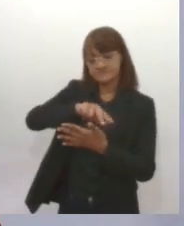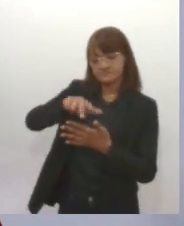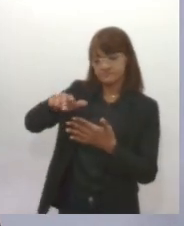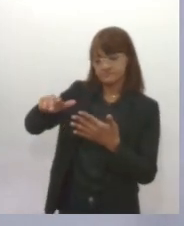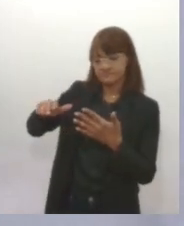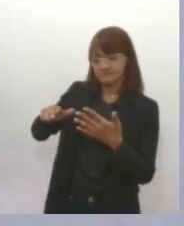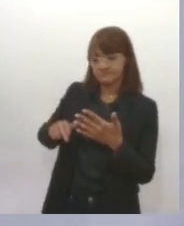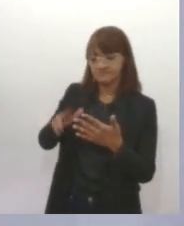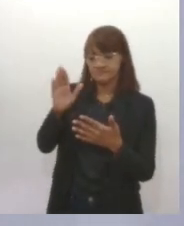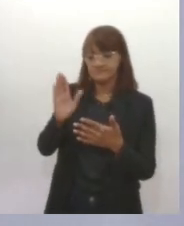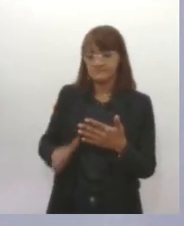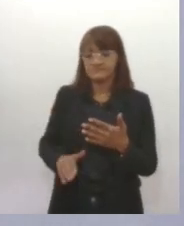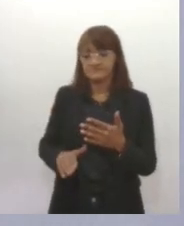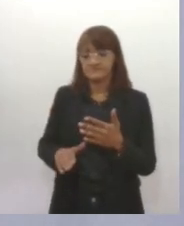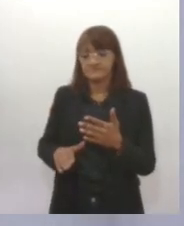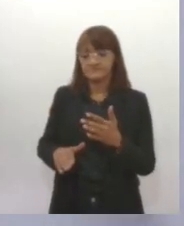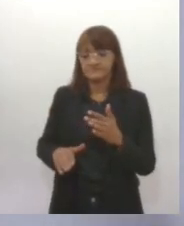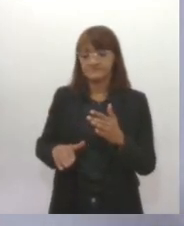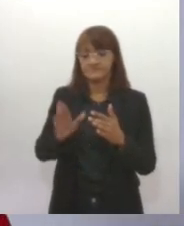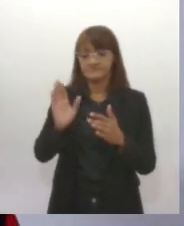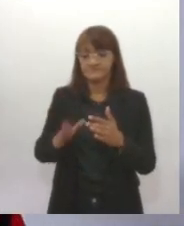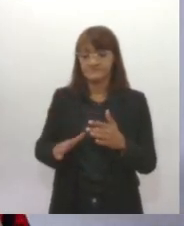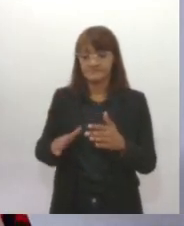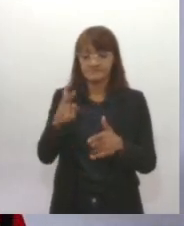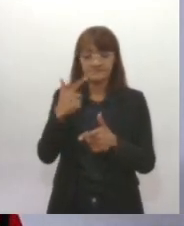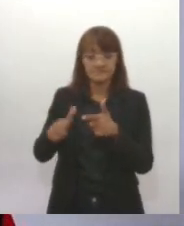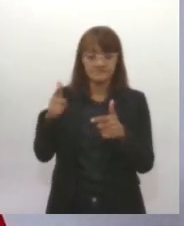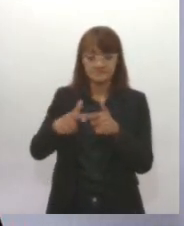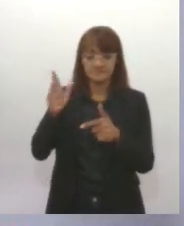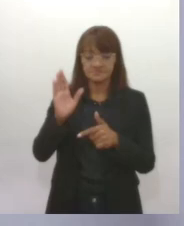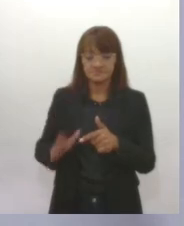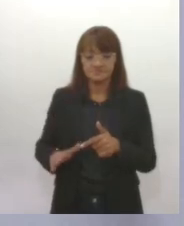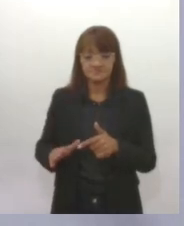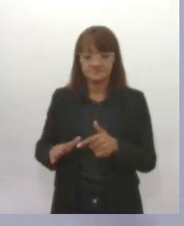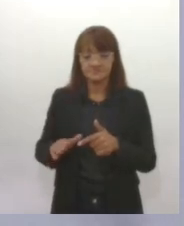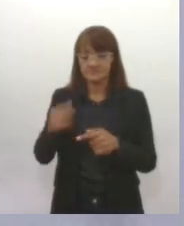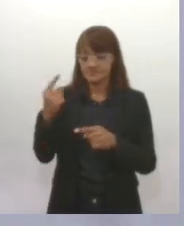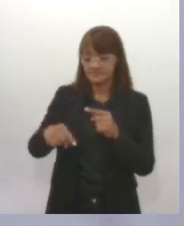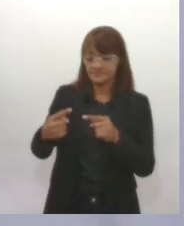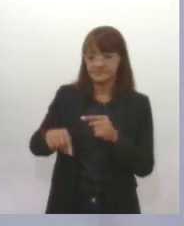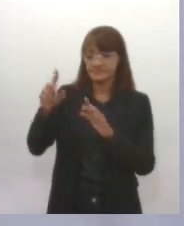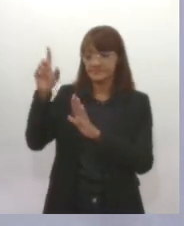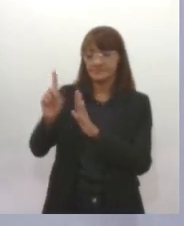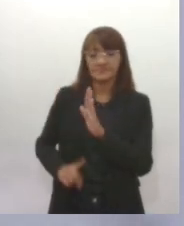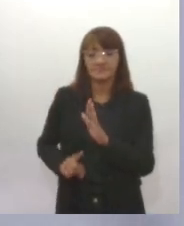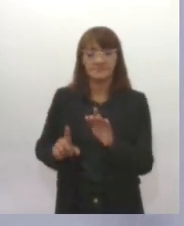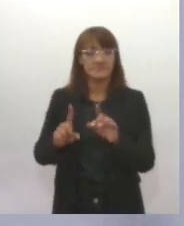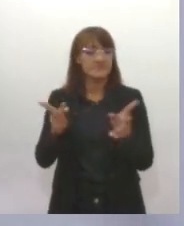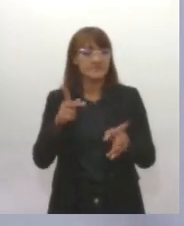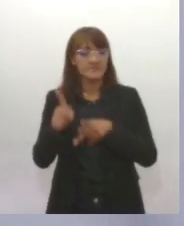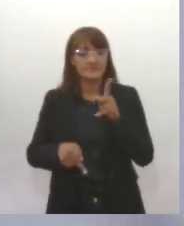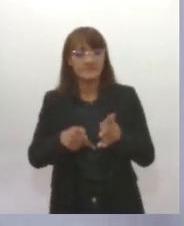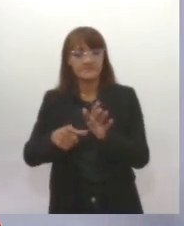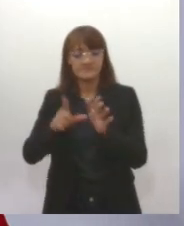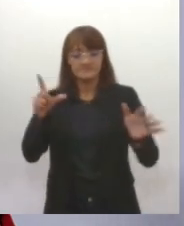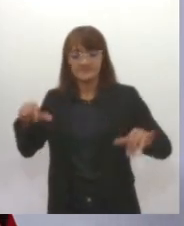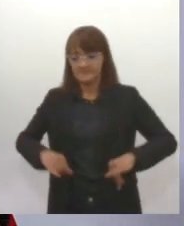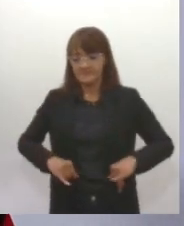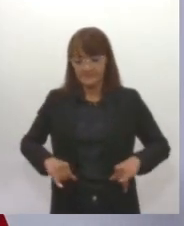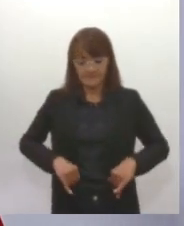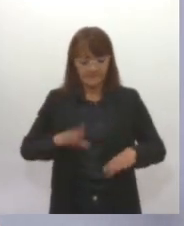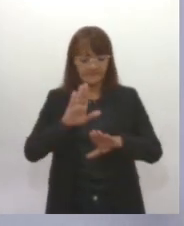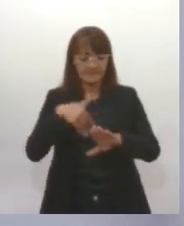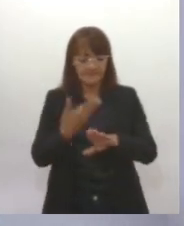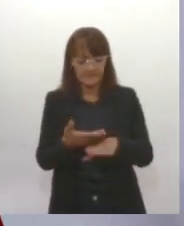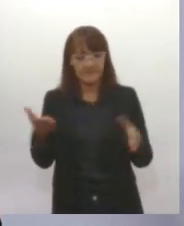várias violações de direitos que a população negra sofreu e sofre até hoje. Então é um